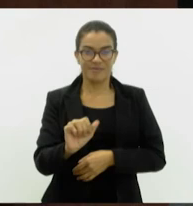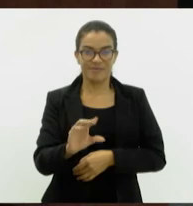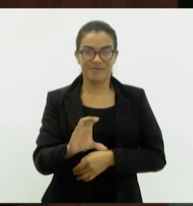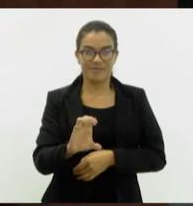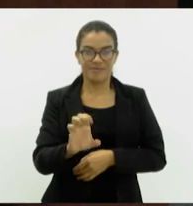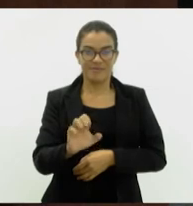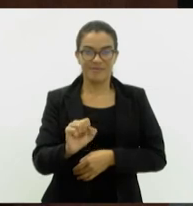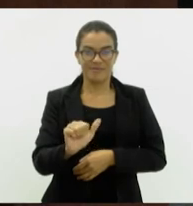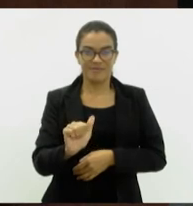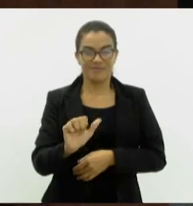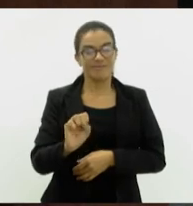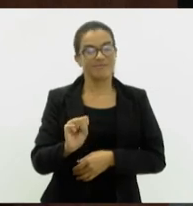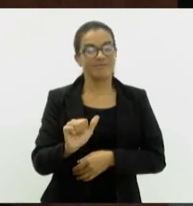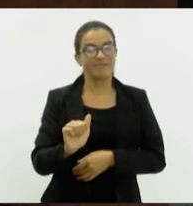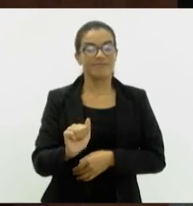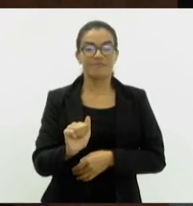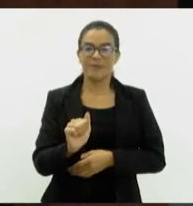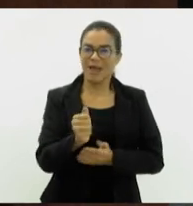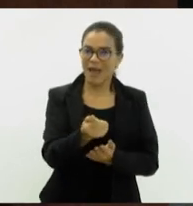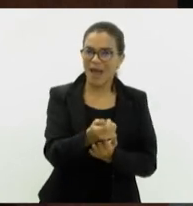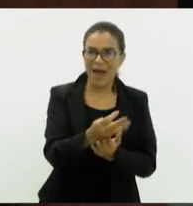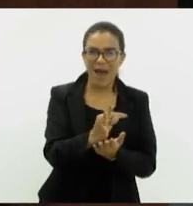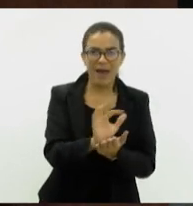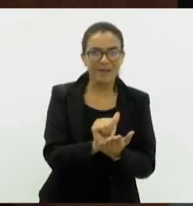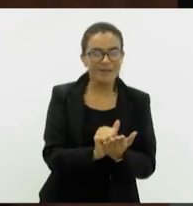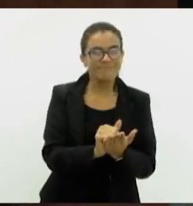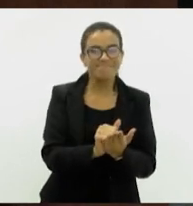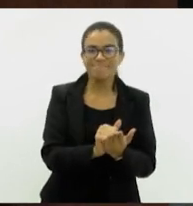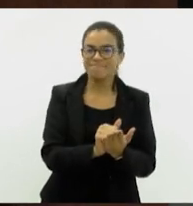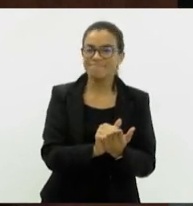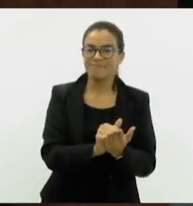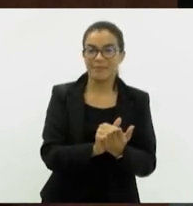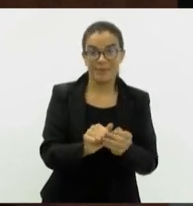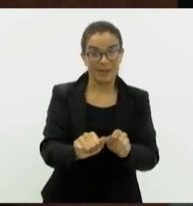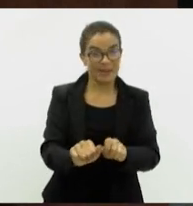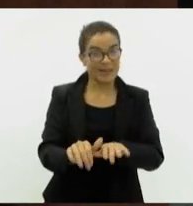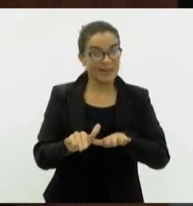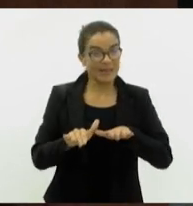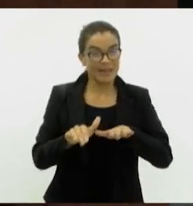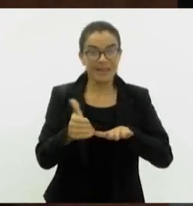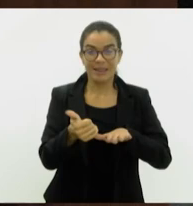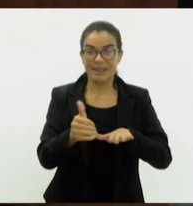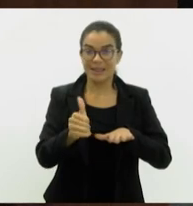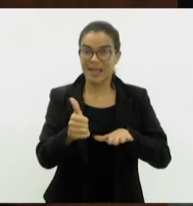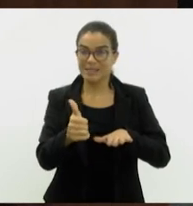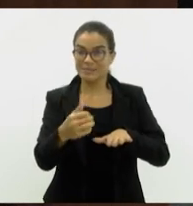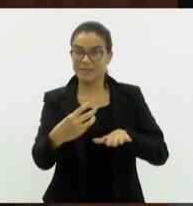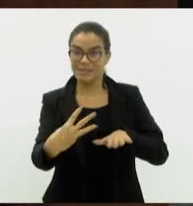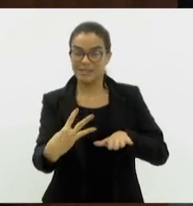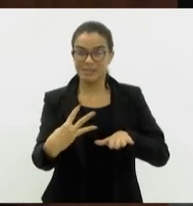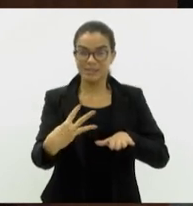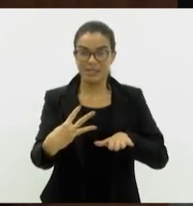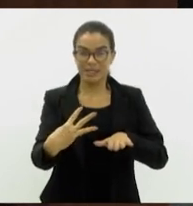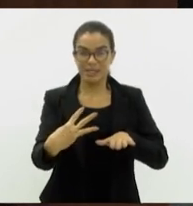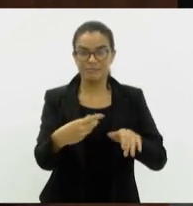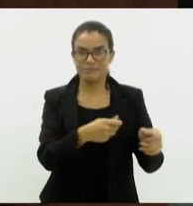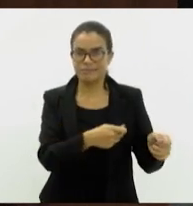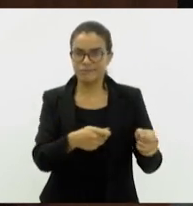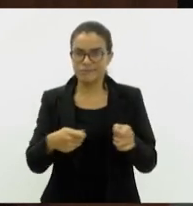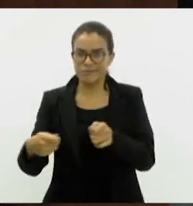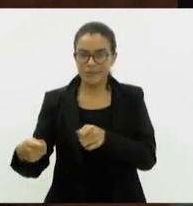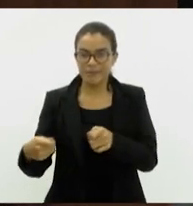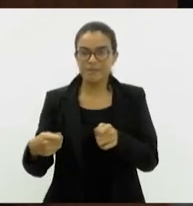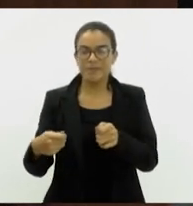a ata reflete com exatidão o ocorrido na 13ª sessão ordinária